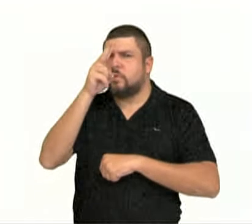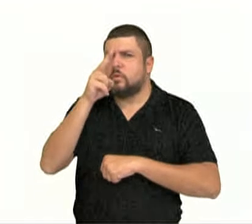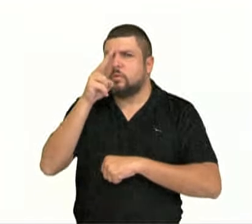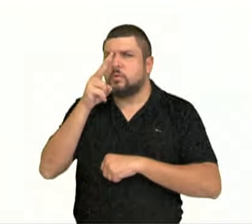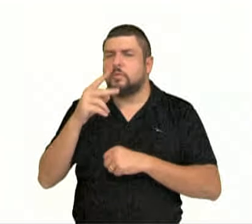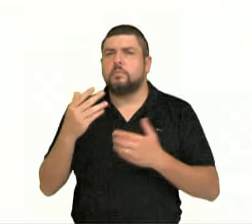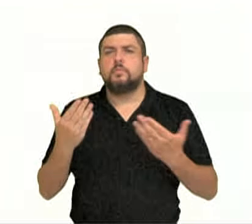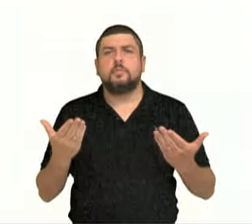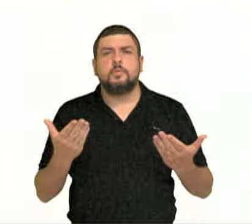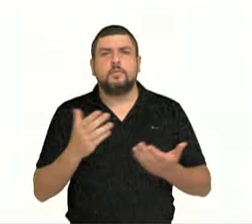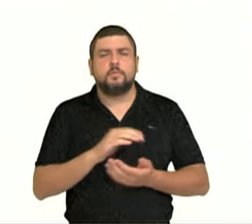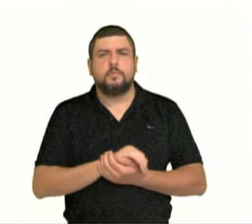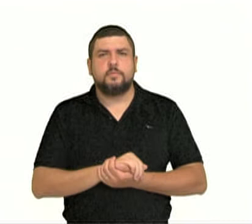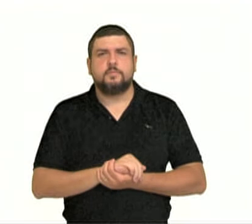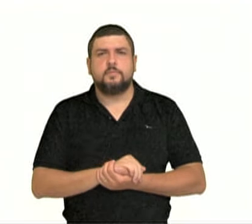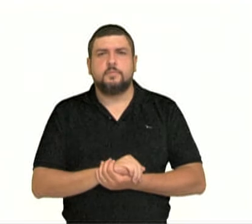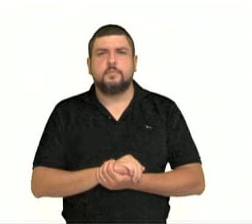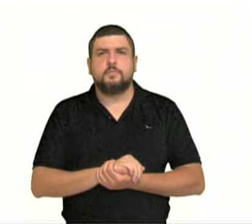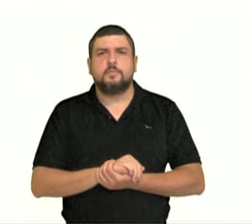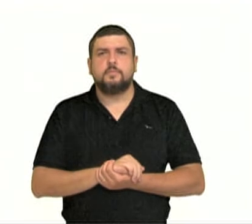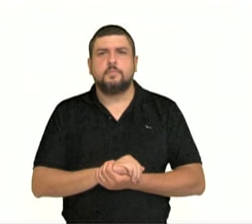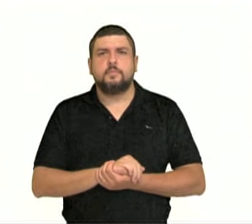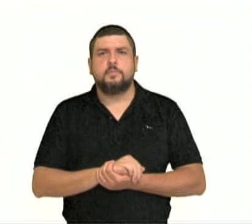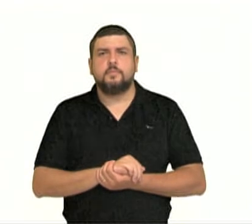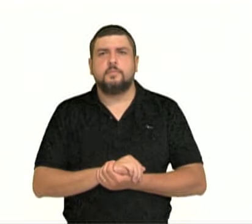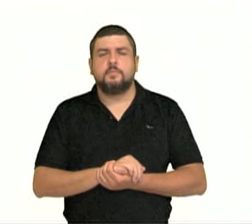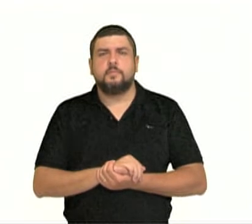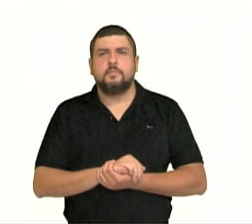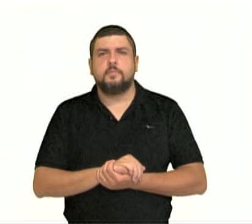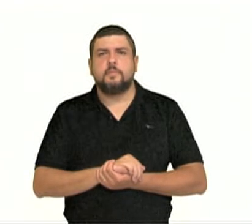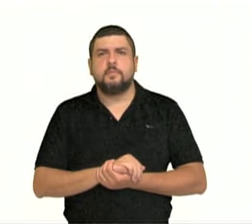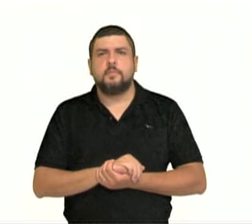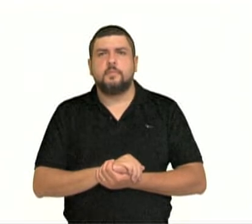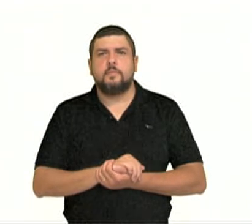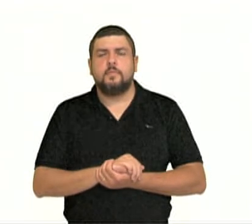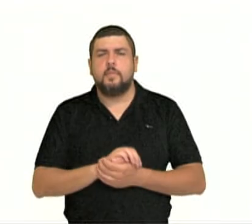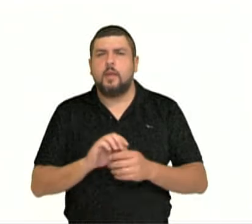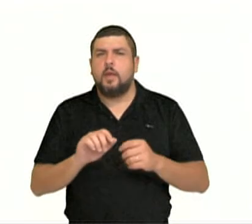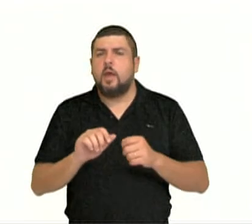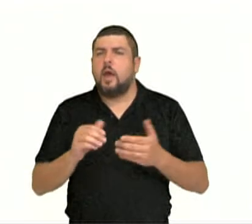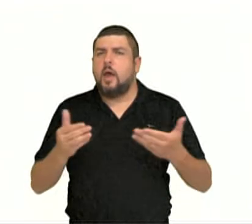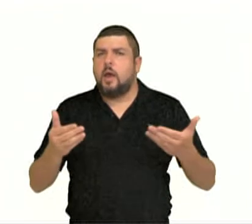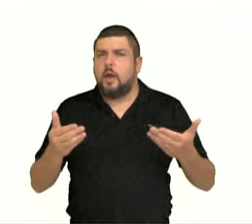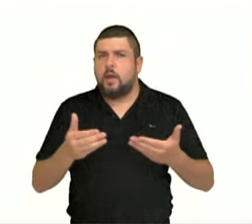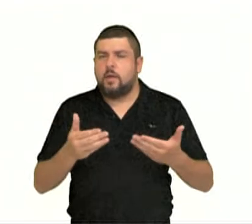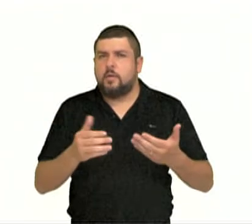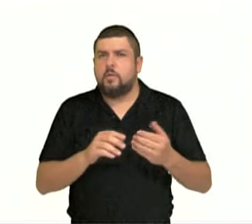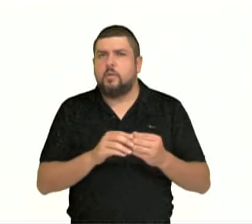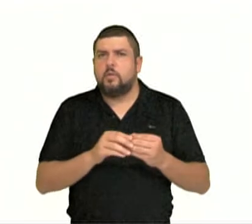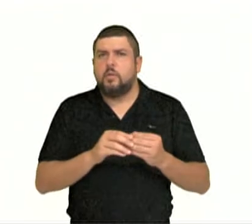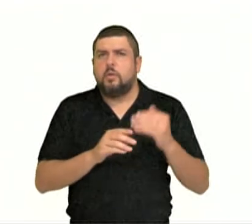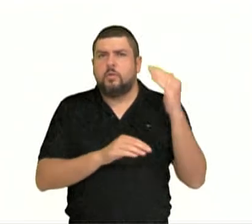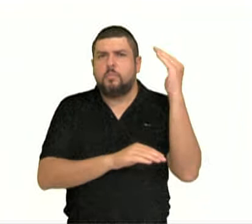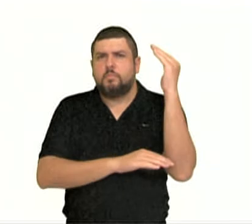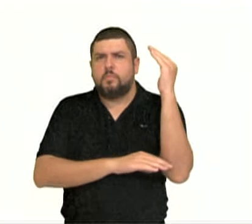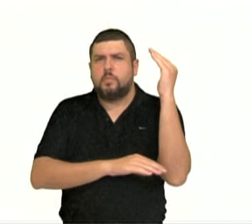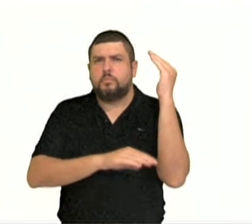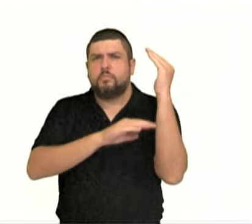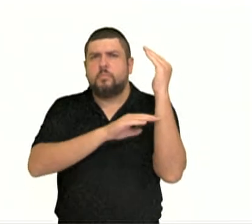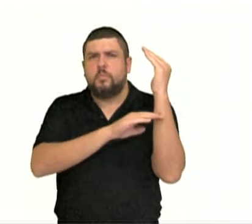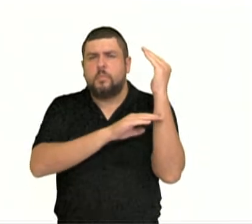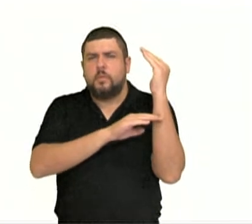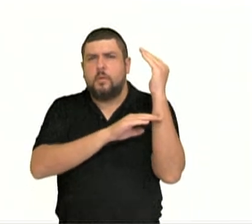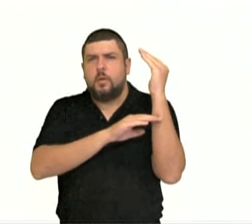E aí? Vamos lá. Repita essa operação, mas agora do segundo andar ou de uma altura maior que em relação à